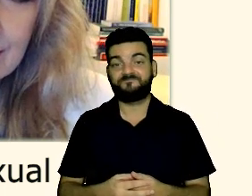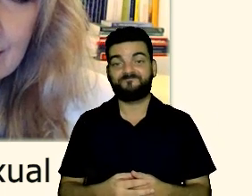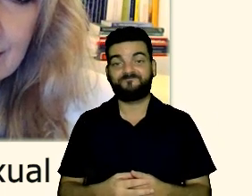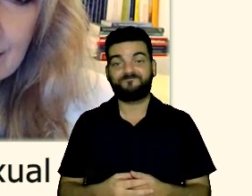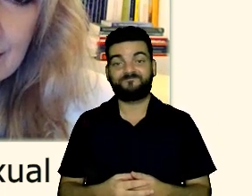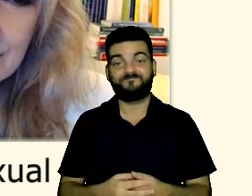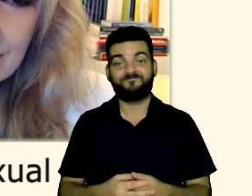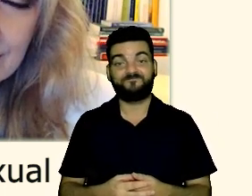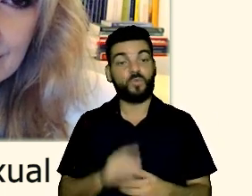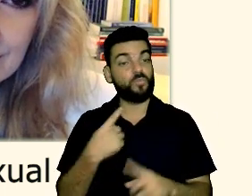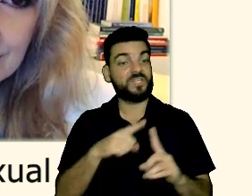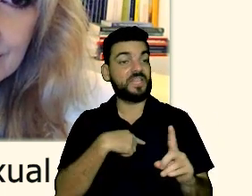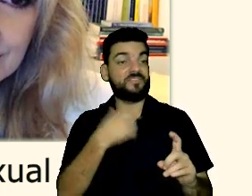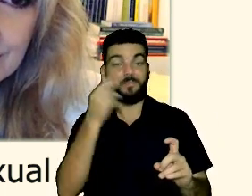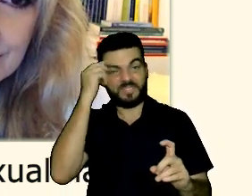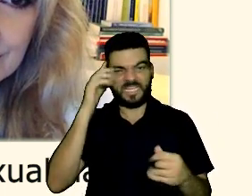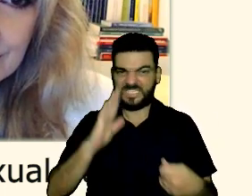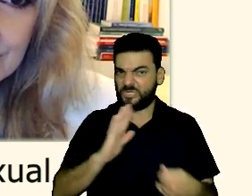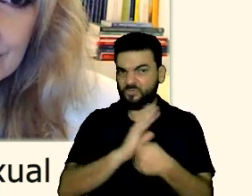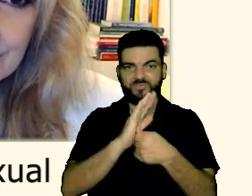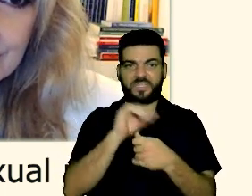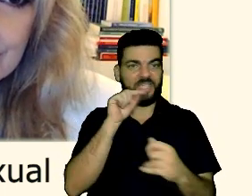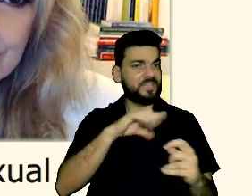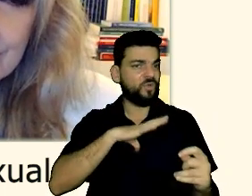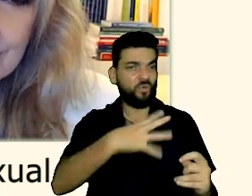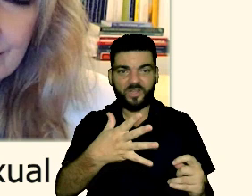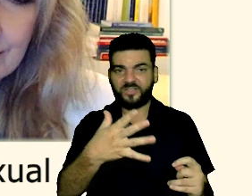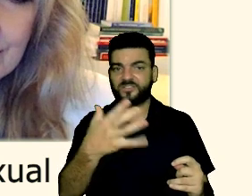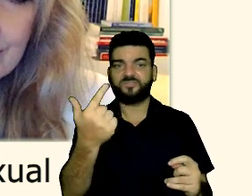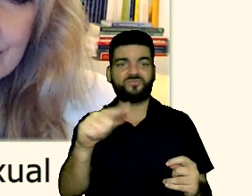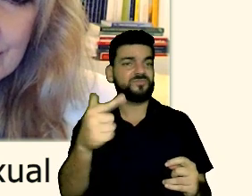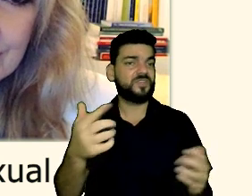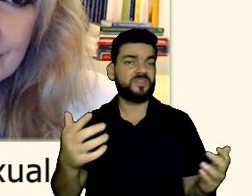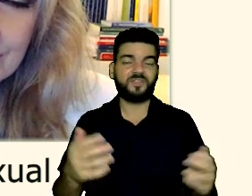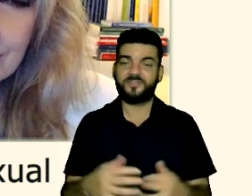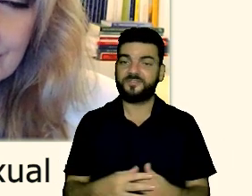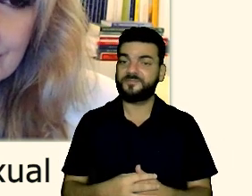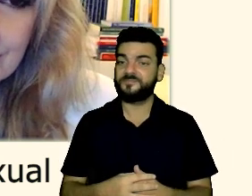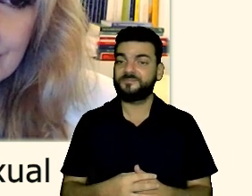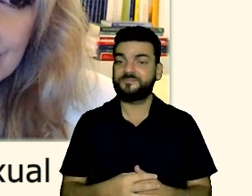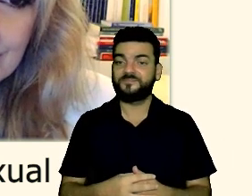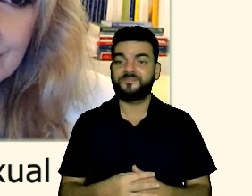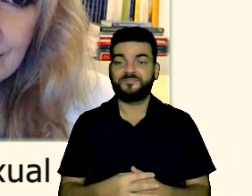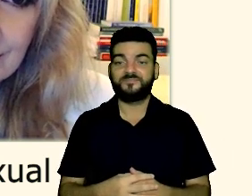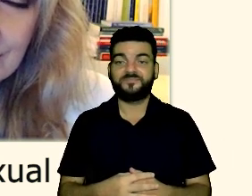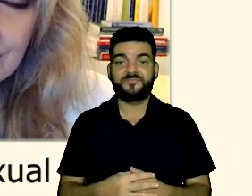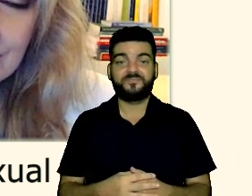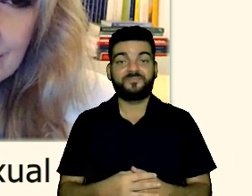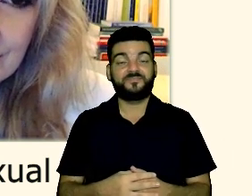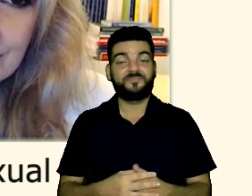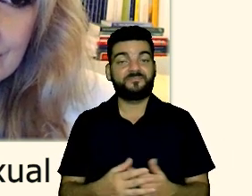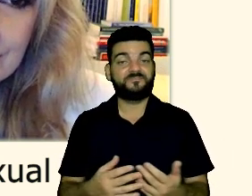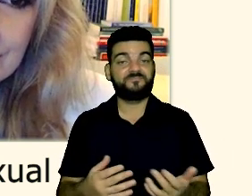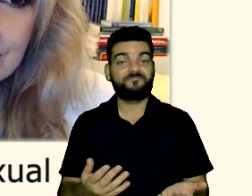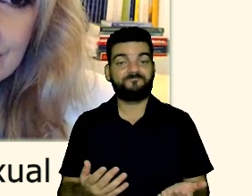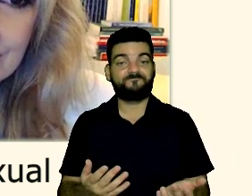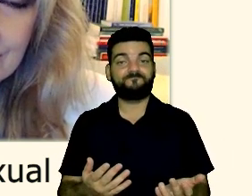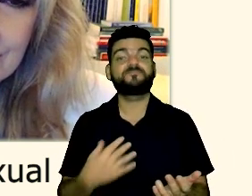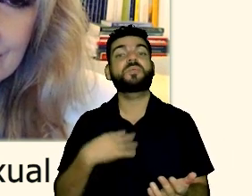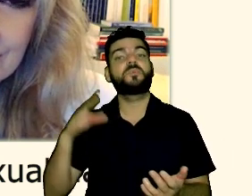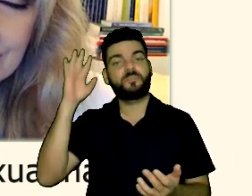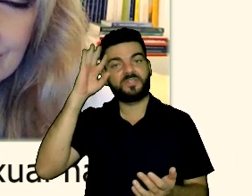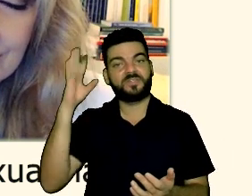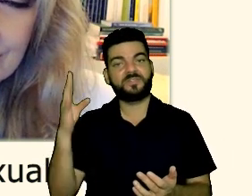a solução que acaba sendo encontrada é colocar a pessoa para trabalhar em outro ambiente, né? Isso para a pessoa acaba, querendo ou não, sendo uma forma